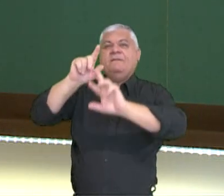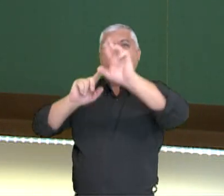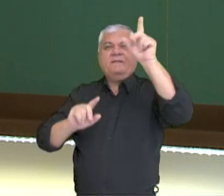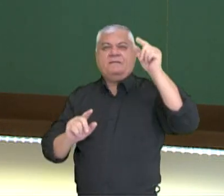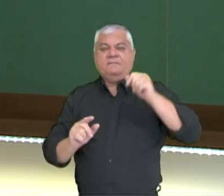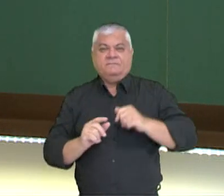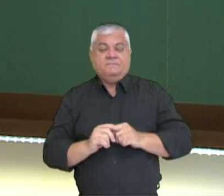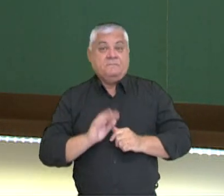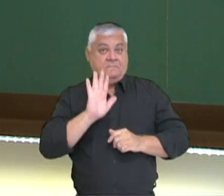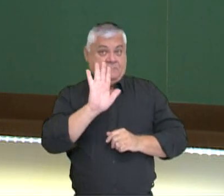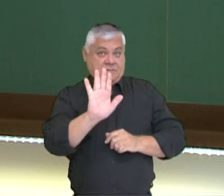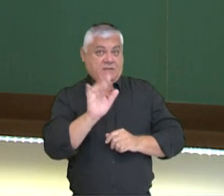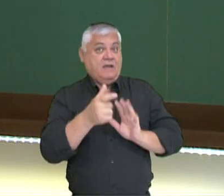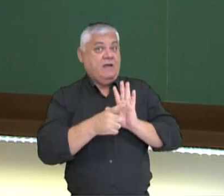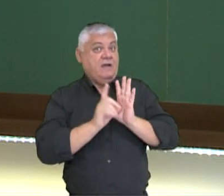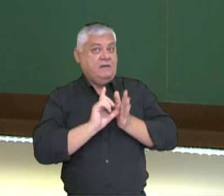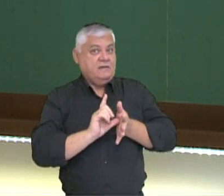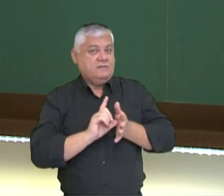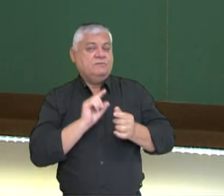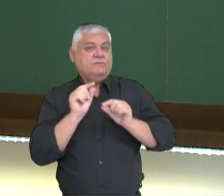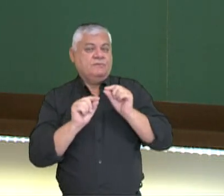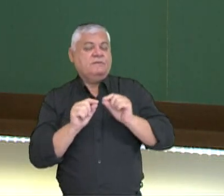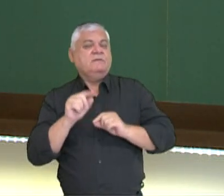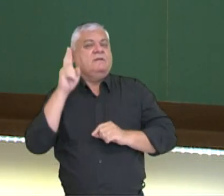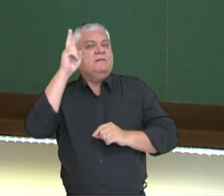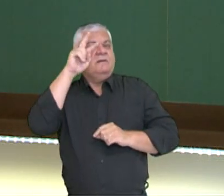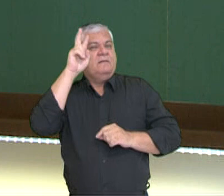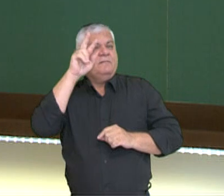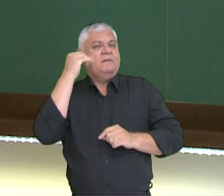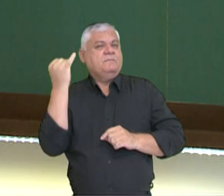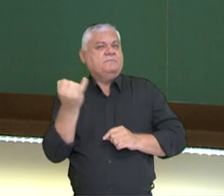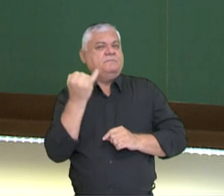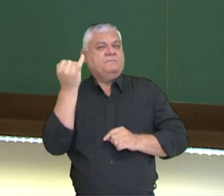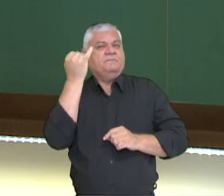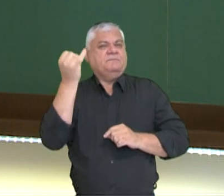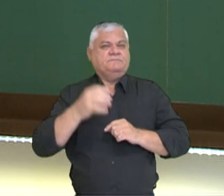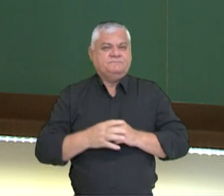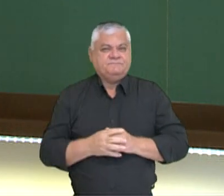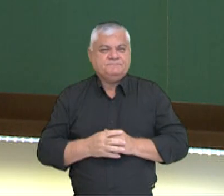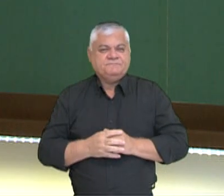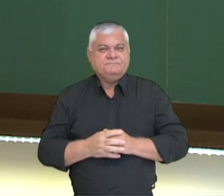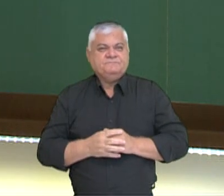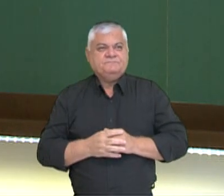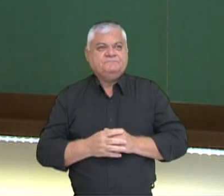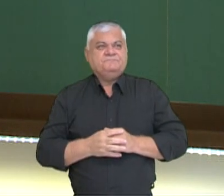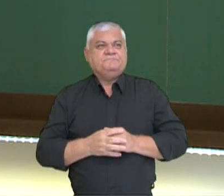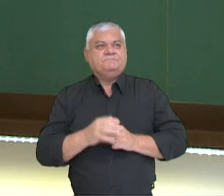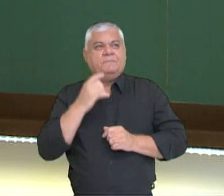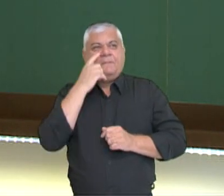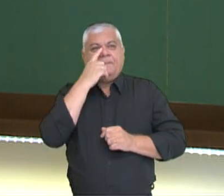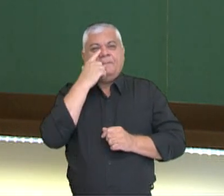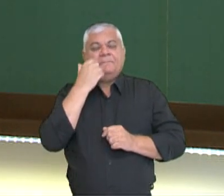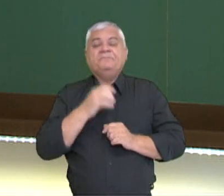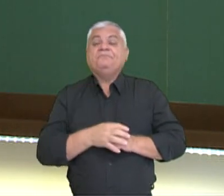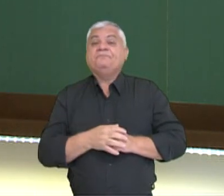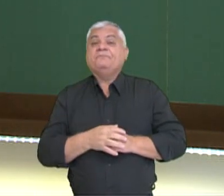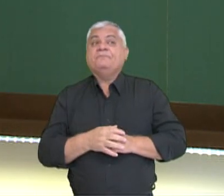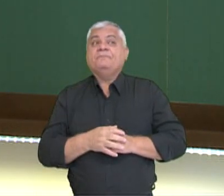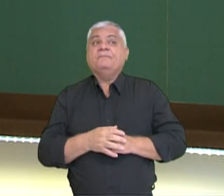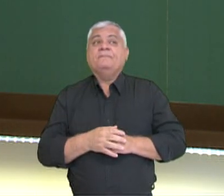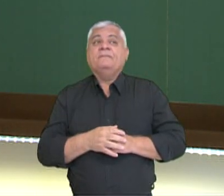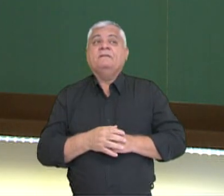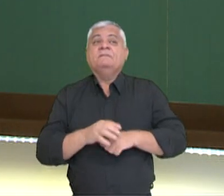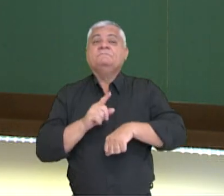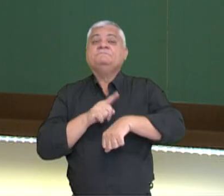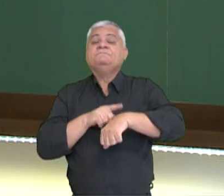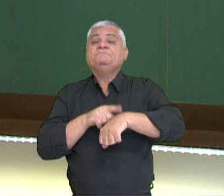território. Mas antes da gente falar isso, vamos lembrar algumas coisas importantes ali dos conceitos básicos. Primeiro, quando eu